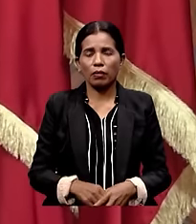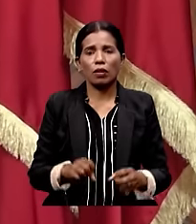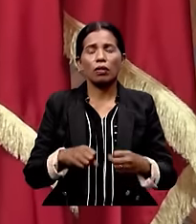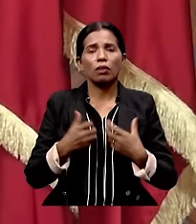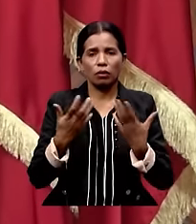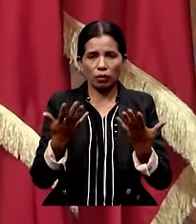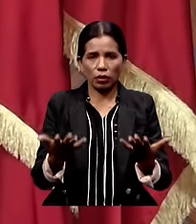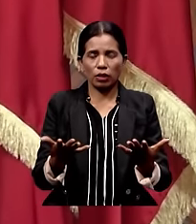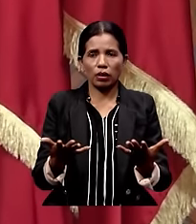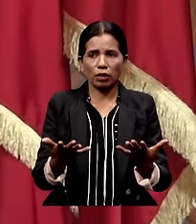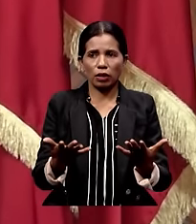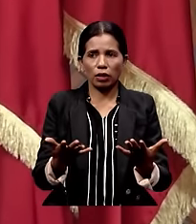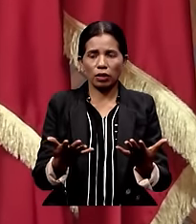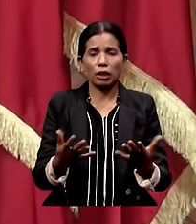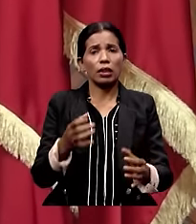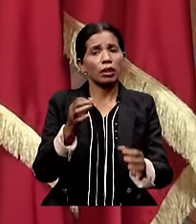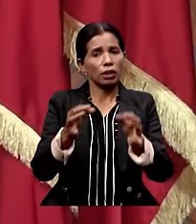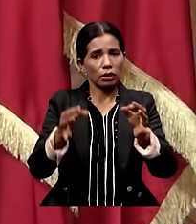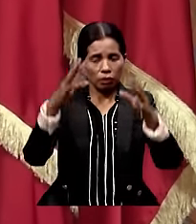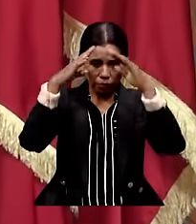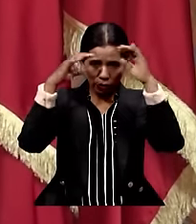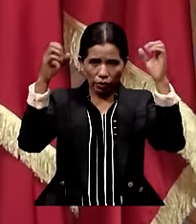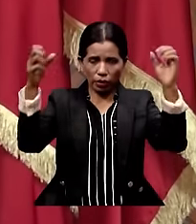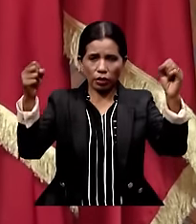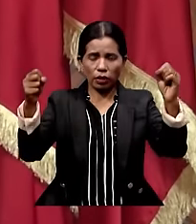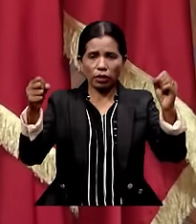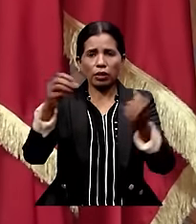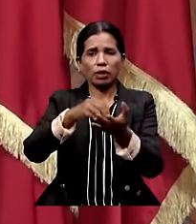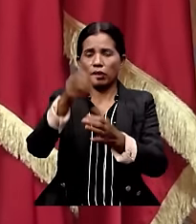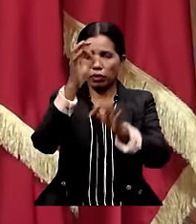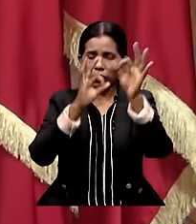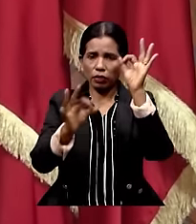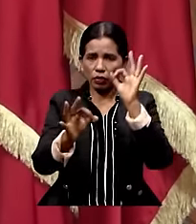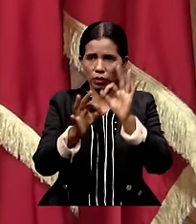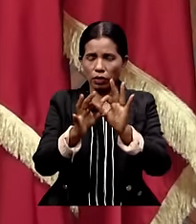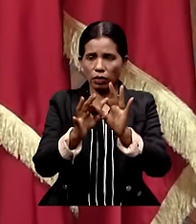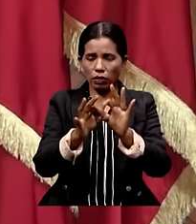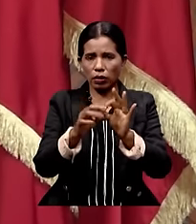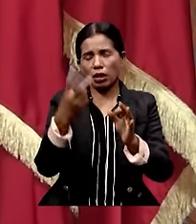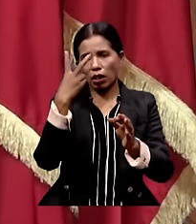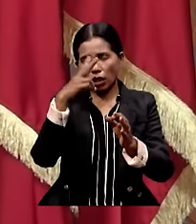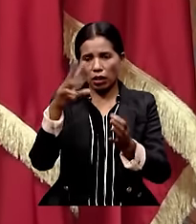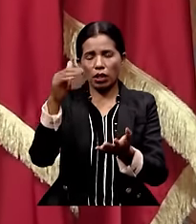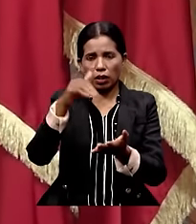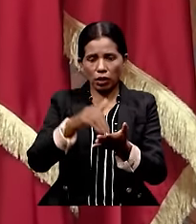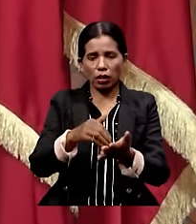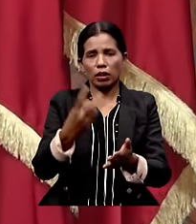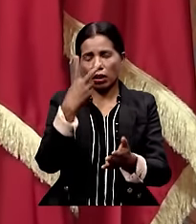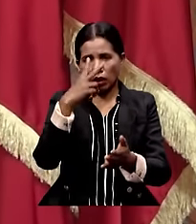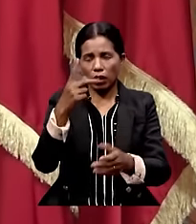pensar se presidente ia nem fiar nem avaliação situação ida